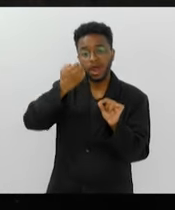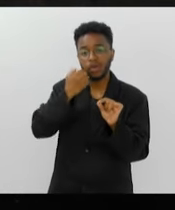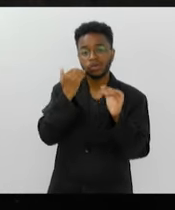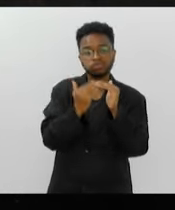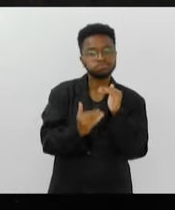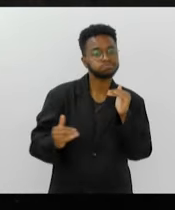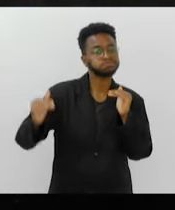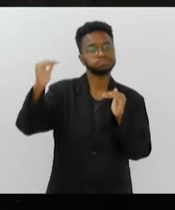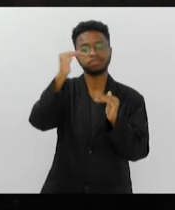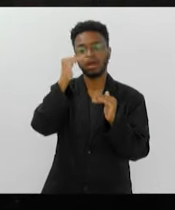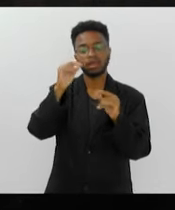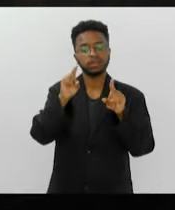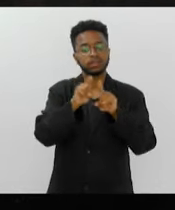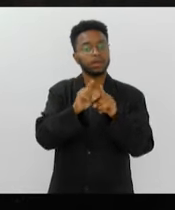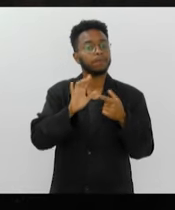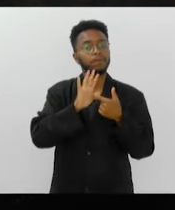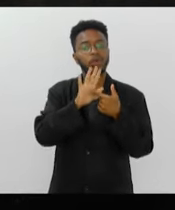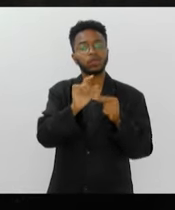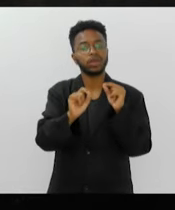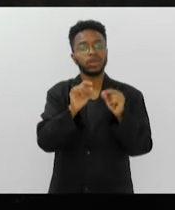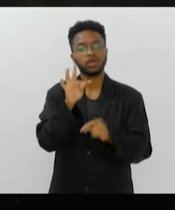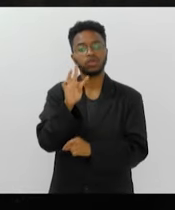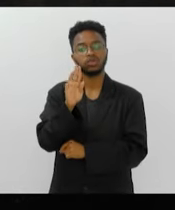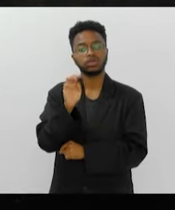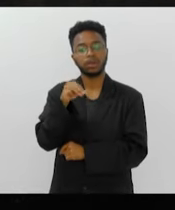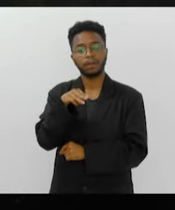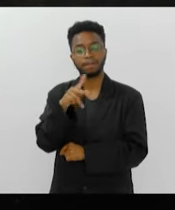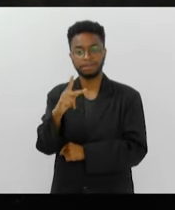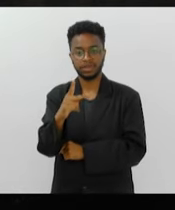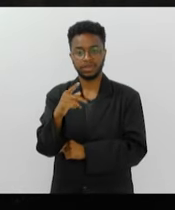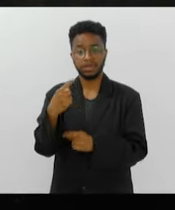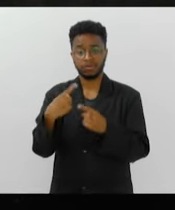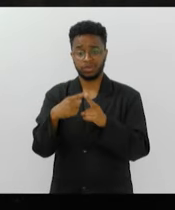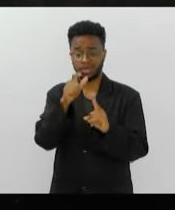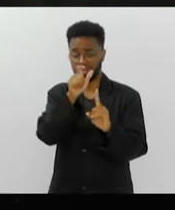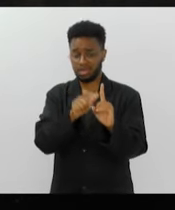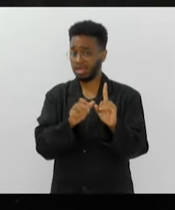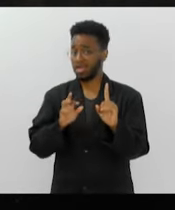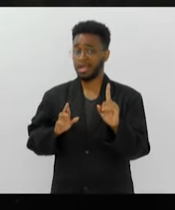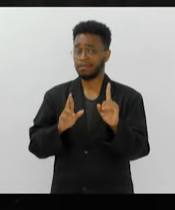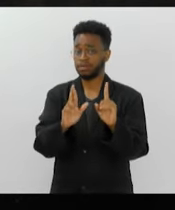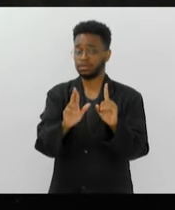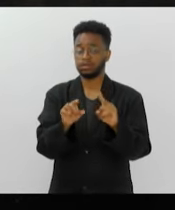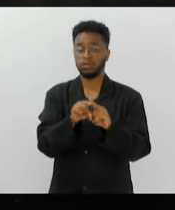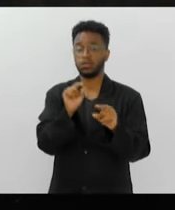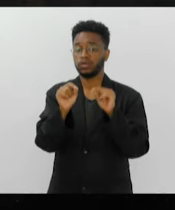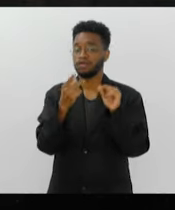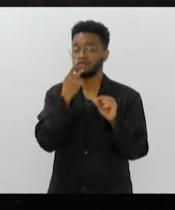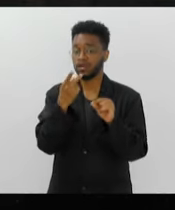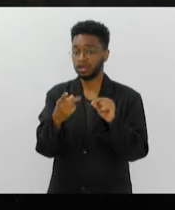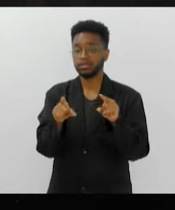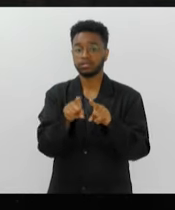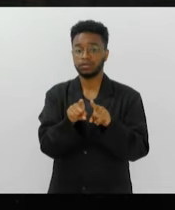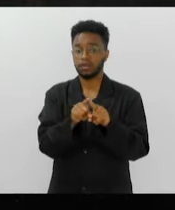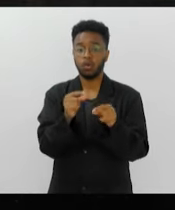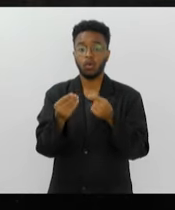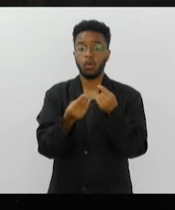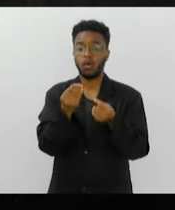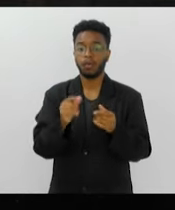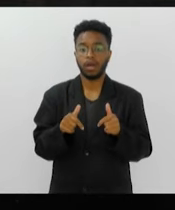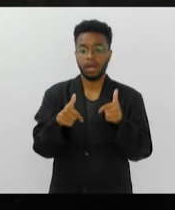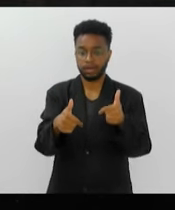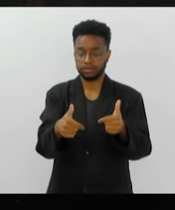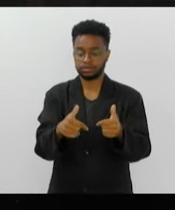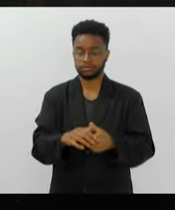do que o retrato do trump pela sua imagem pelo que diz e por que pelo que